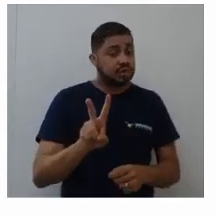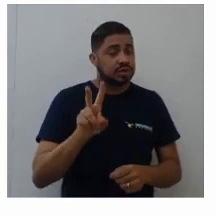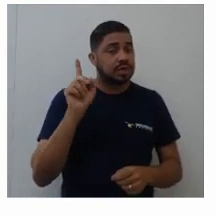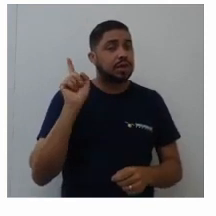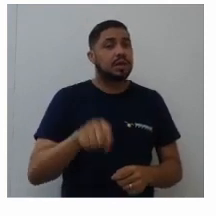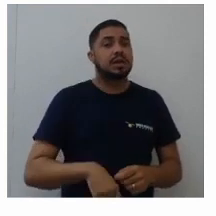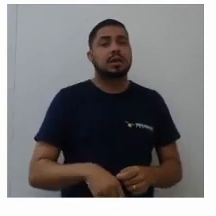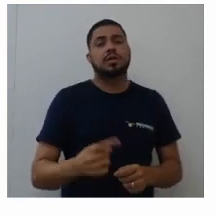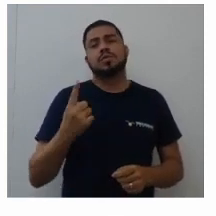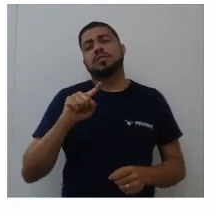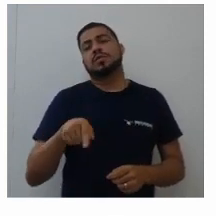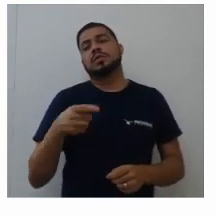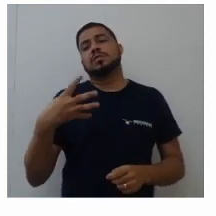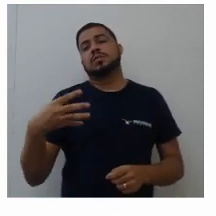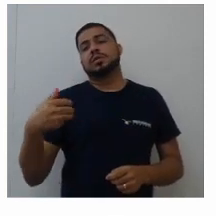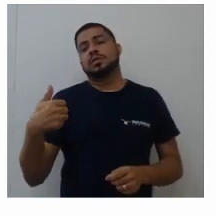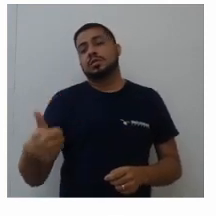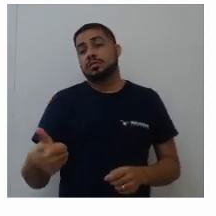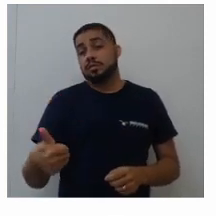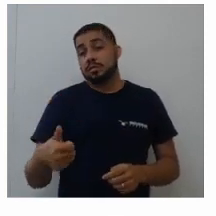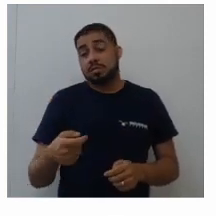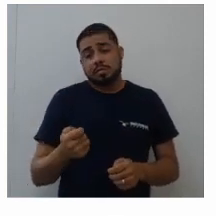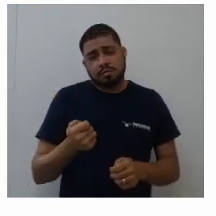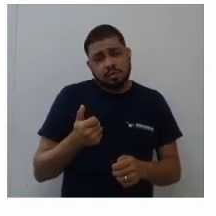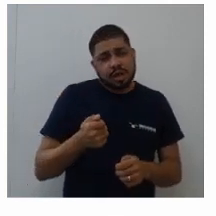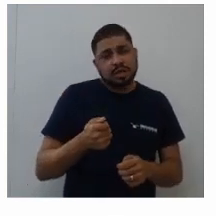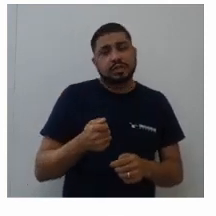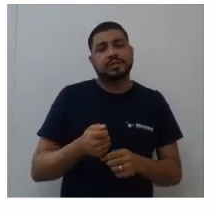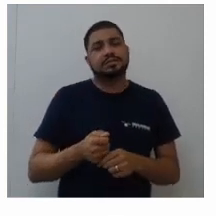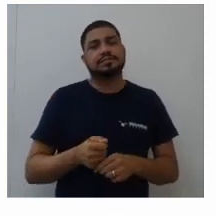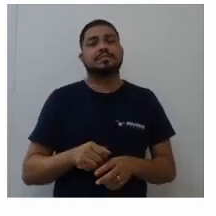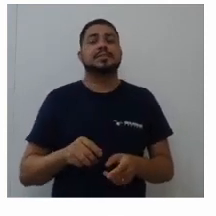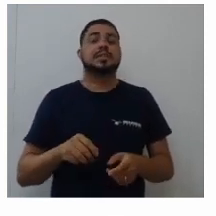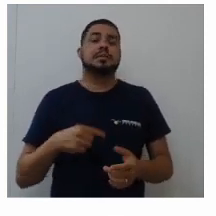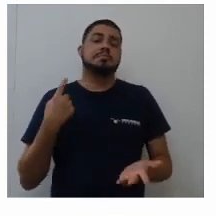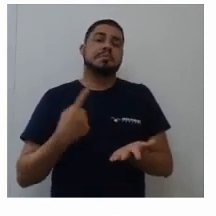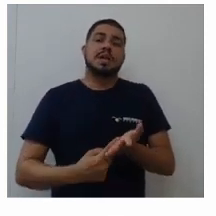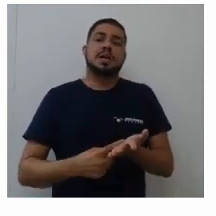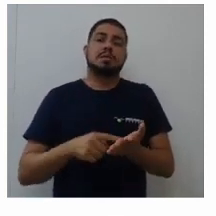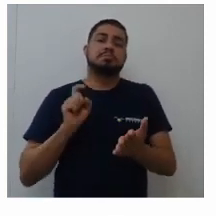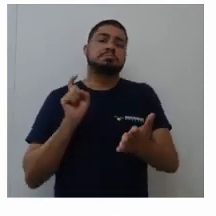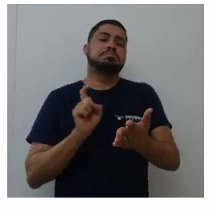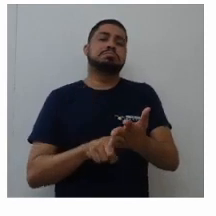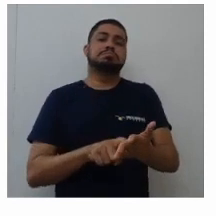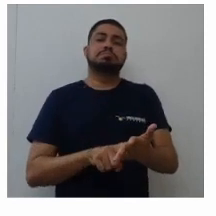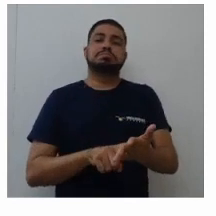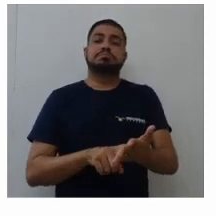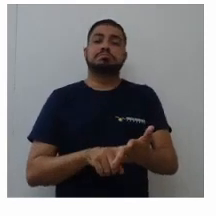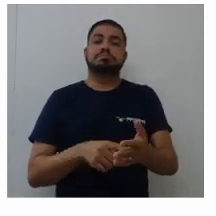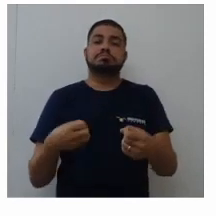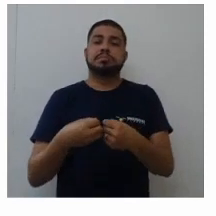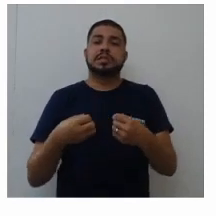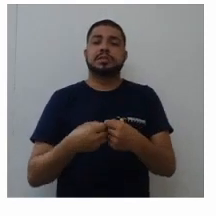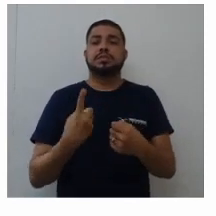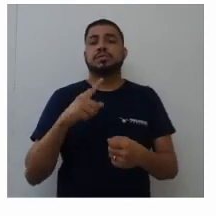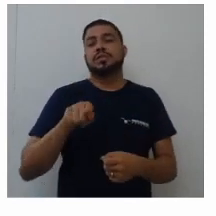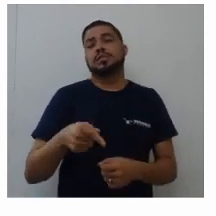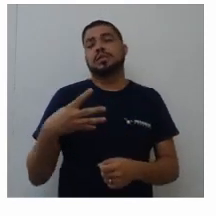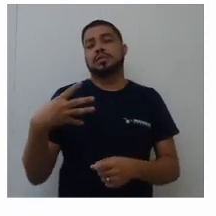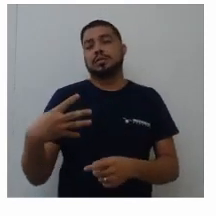é 1,41, aproximada, obviamente, e marcar um ponto próximo de